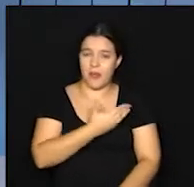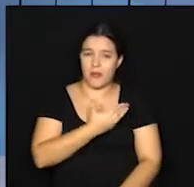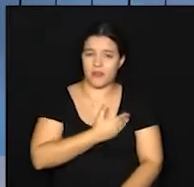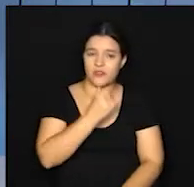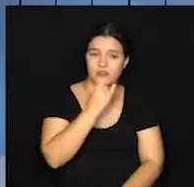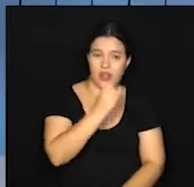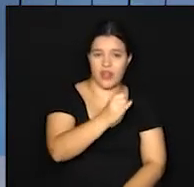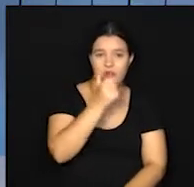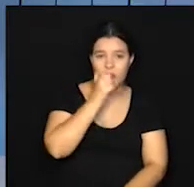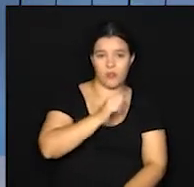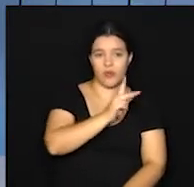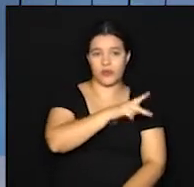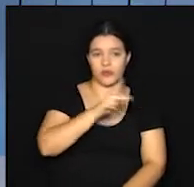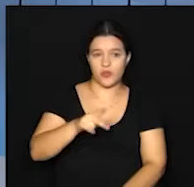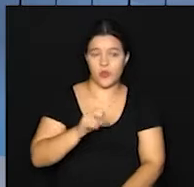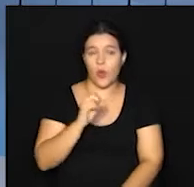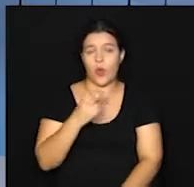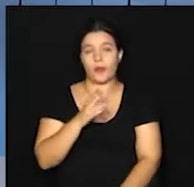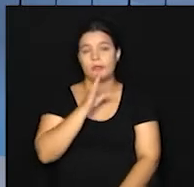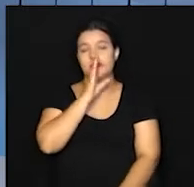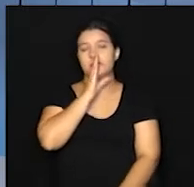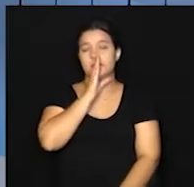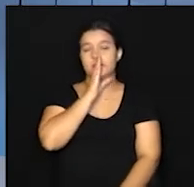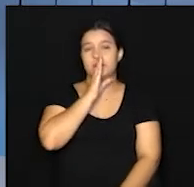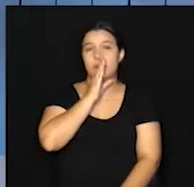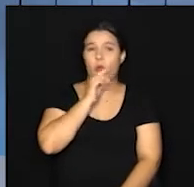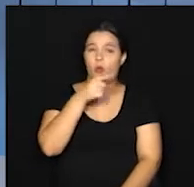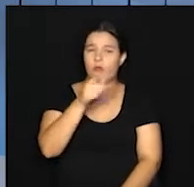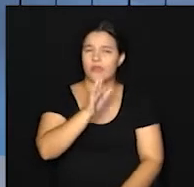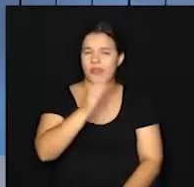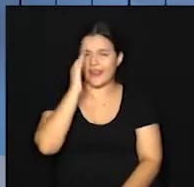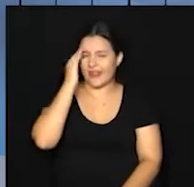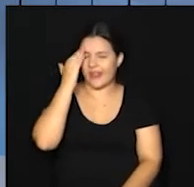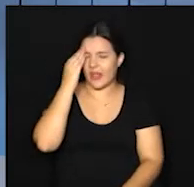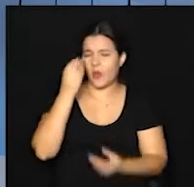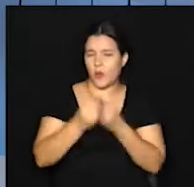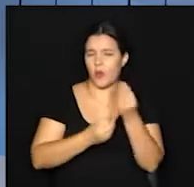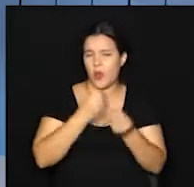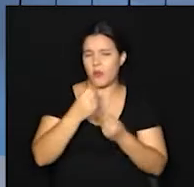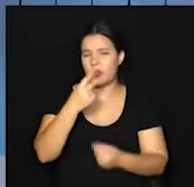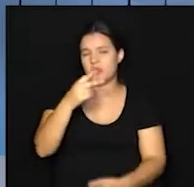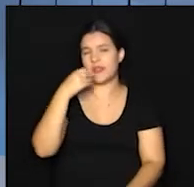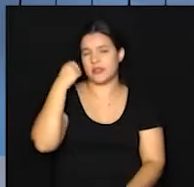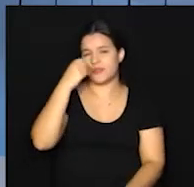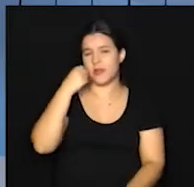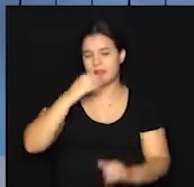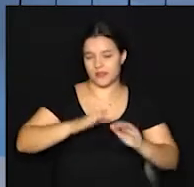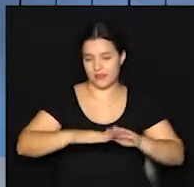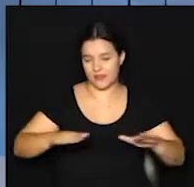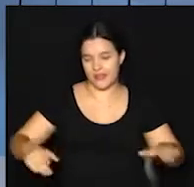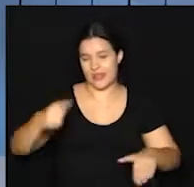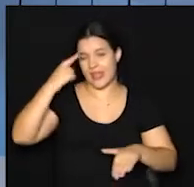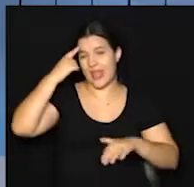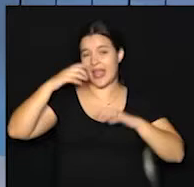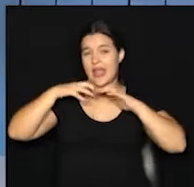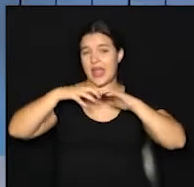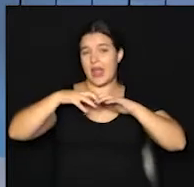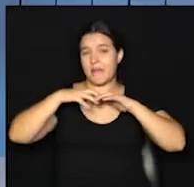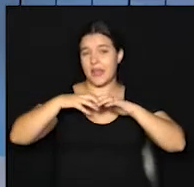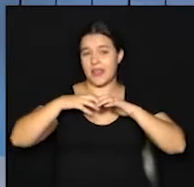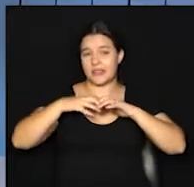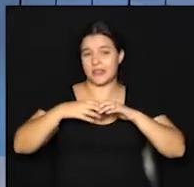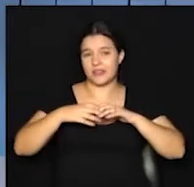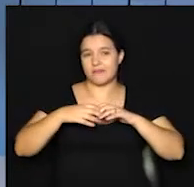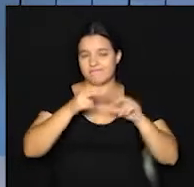suas professoras, você não tinha muito noção do que estava acontecendo? Como é que foi a sua infância e a sua cabeça lidando com isso?